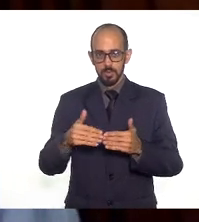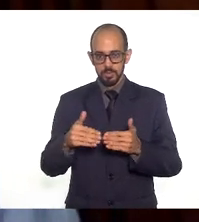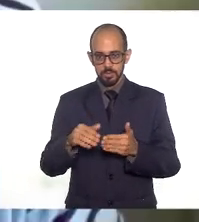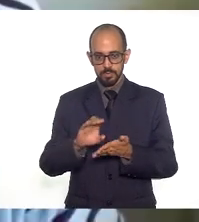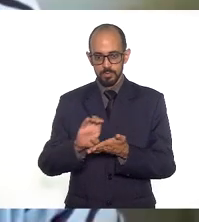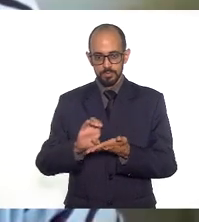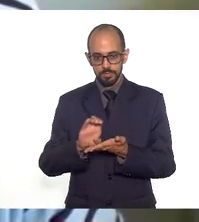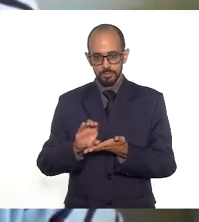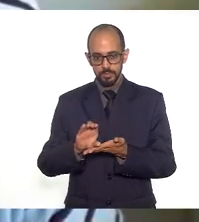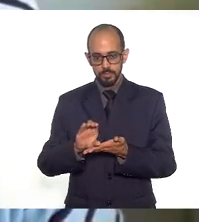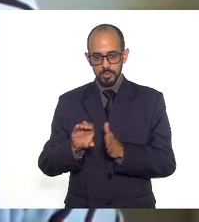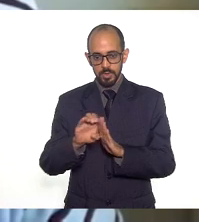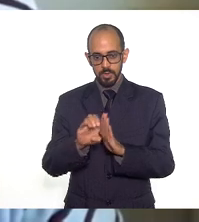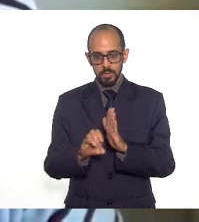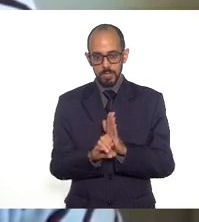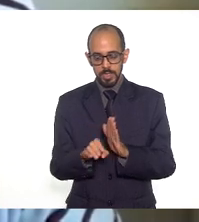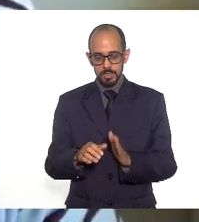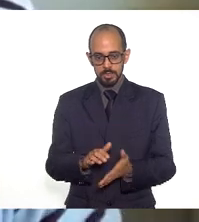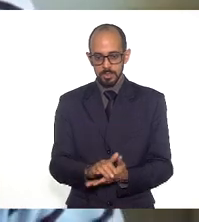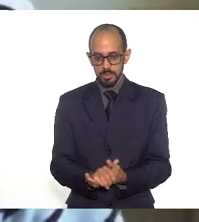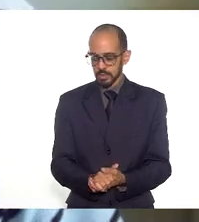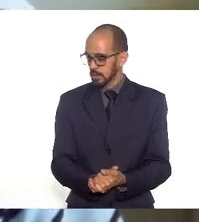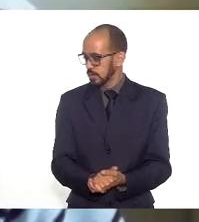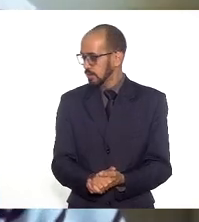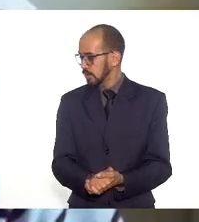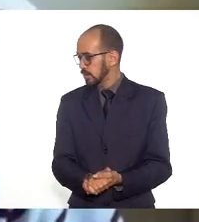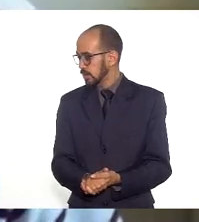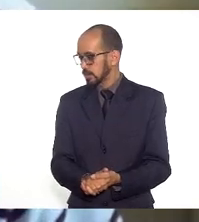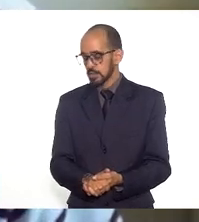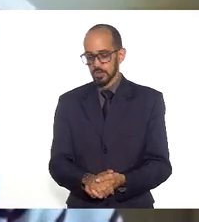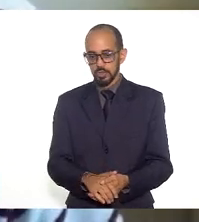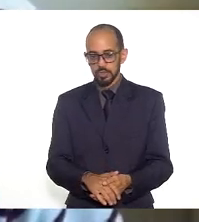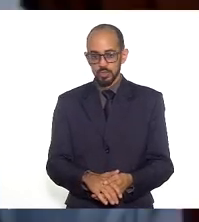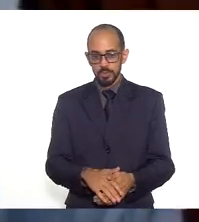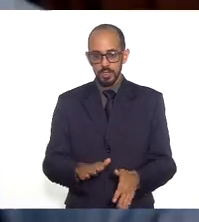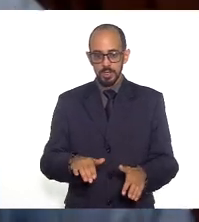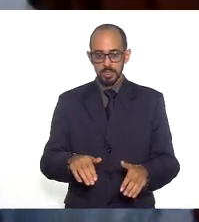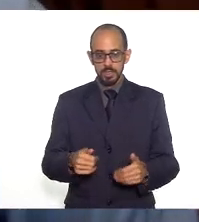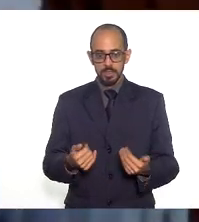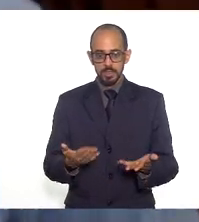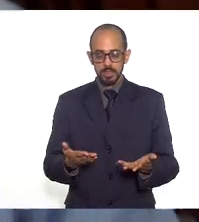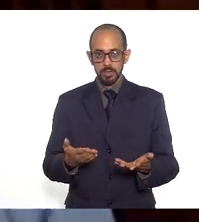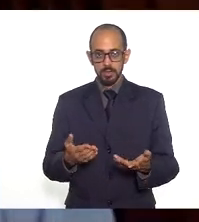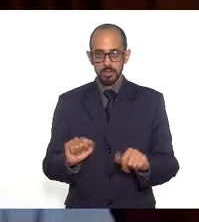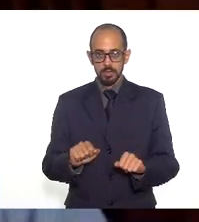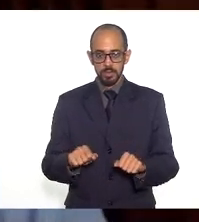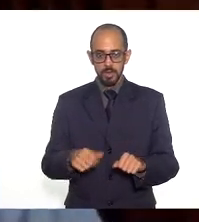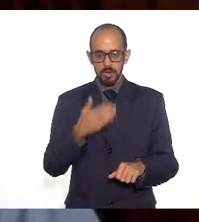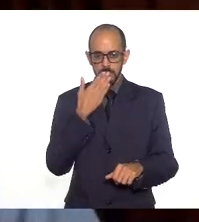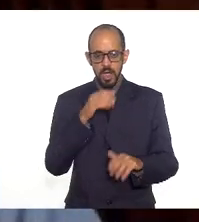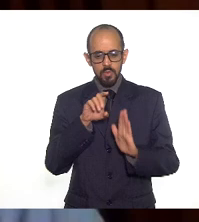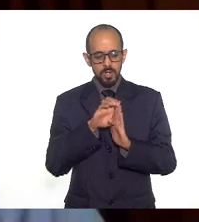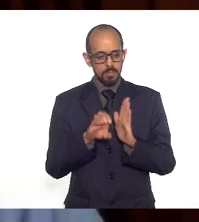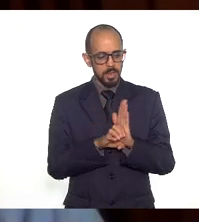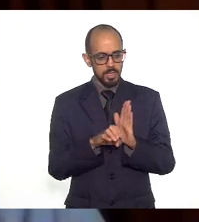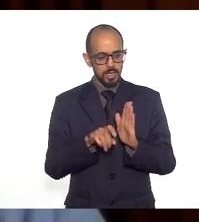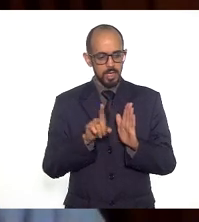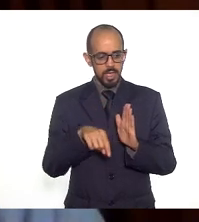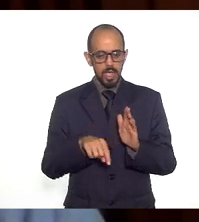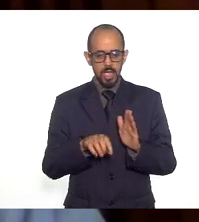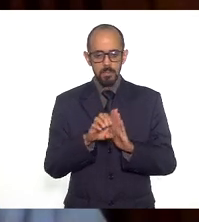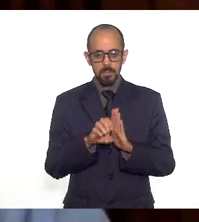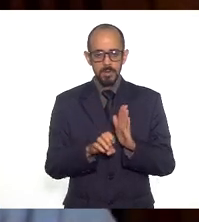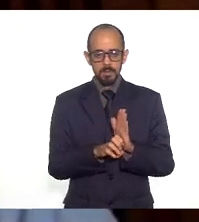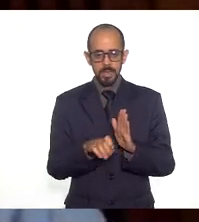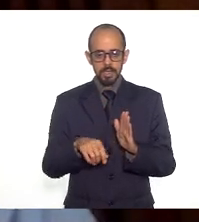Eu queria saber, deputado Márcio Pacheco, por favor, qual foi a emenda? Na verdade, é uma emenda, a